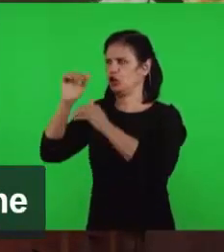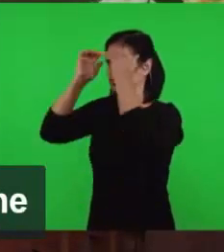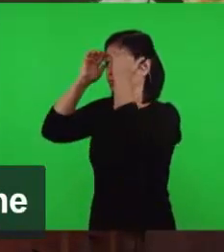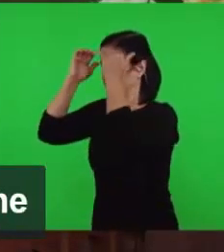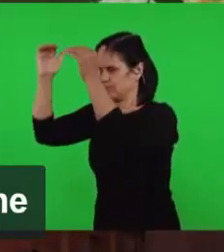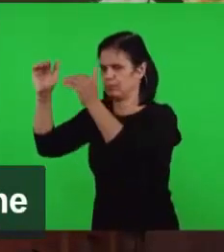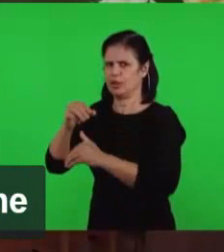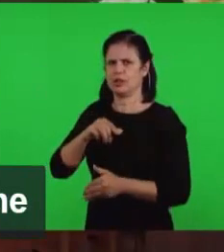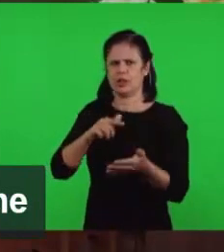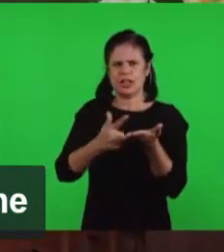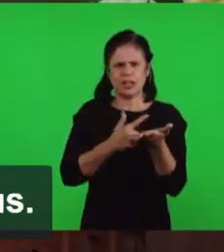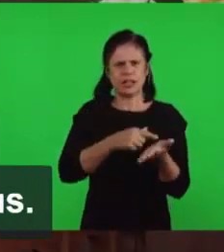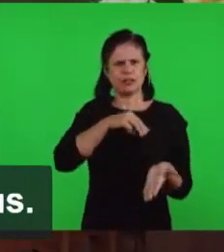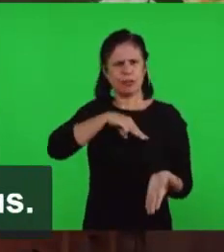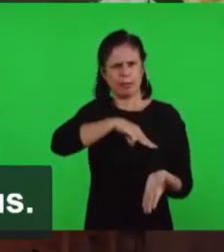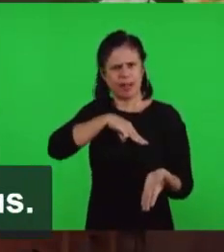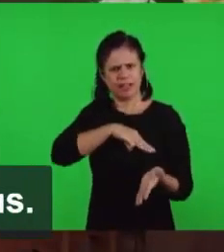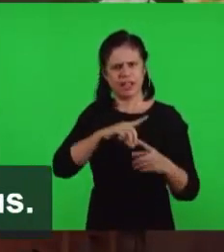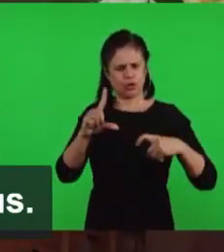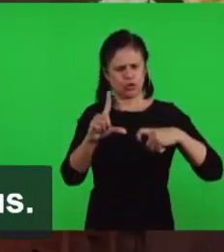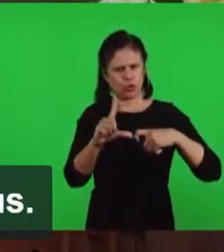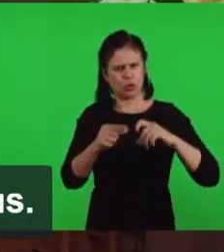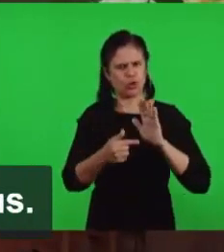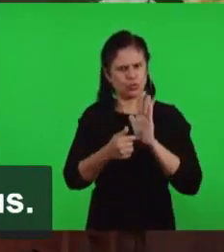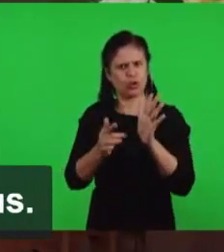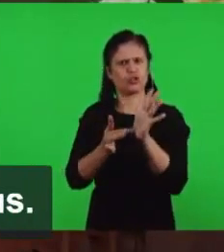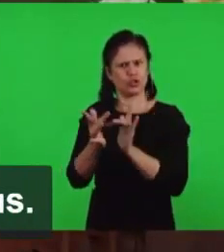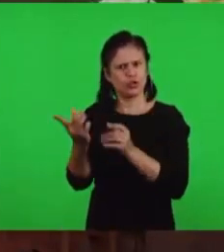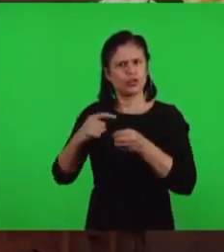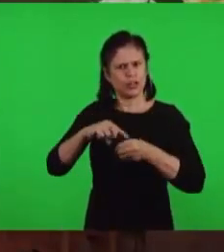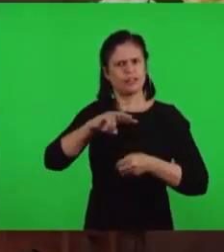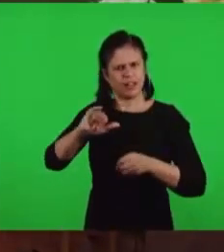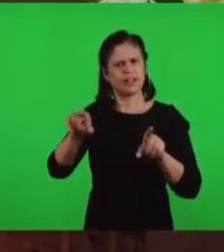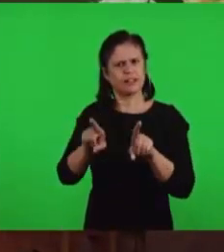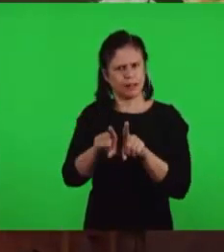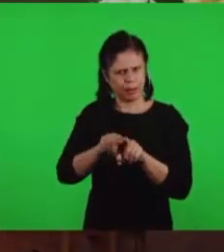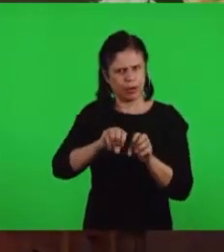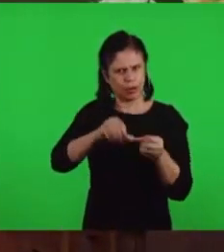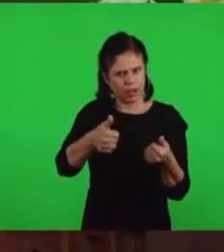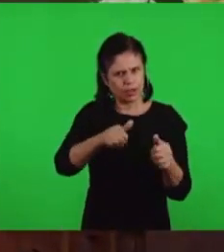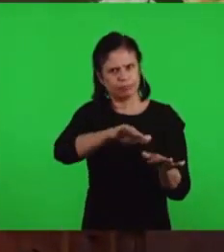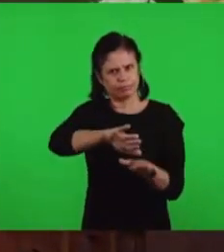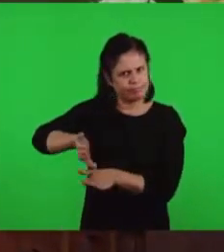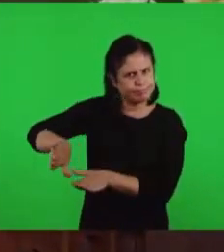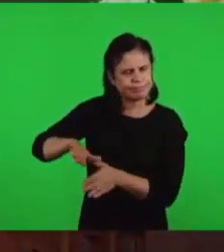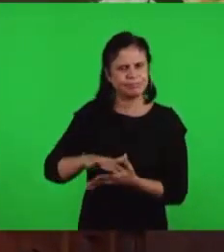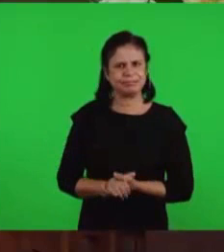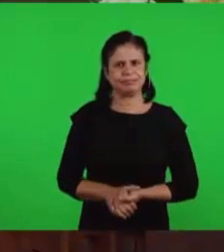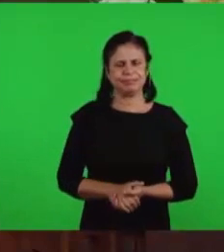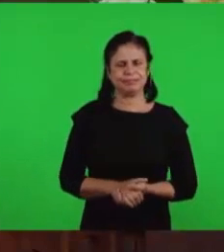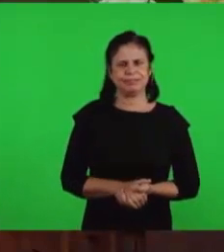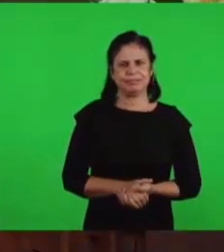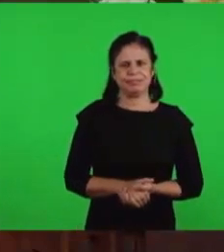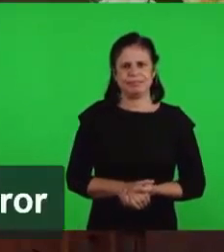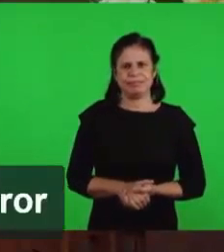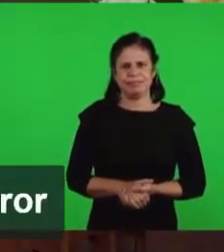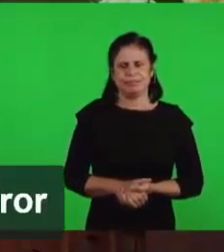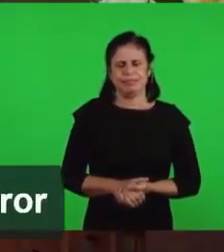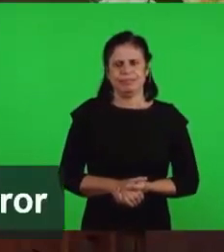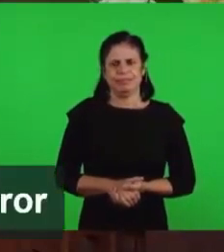só pegar o livro Mateus Lucas todos e diz respeito à Vida do Senhor Jesus não vamos nos aterrar isso aqui apresentar